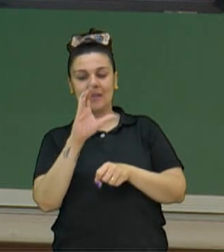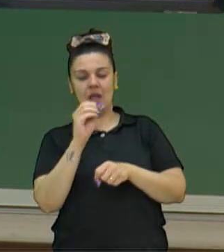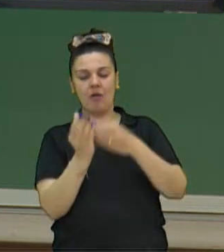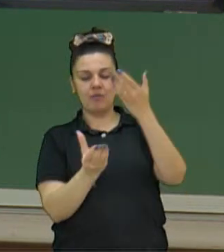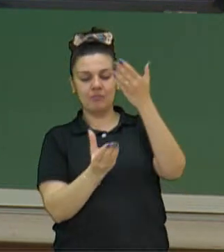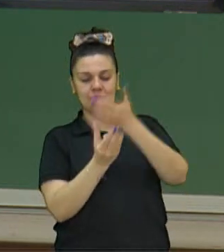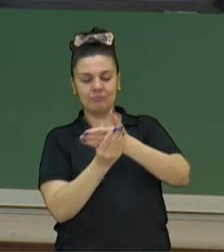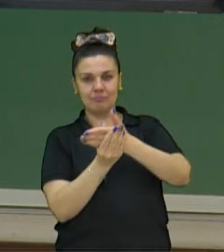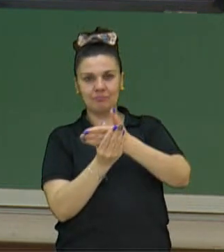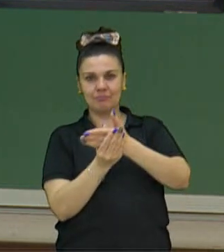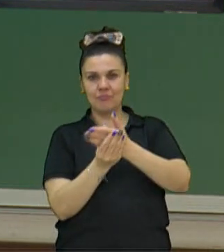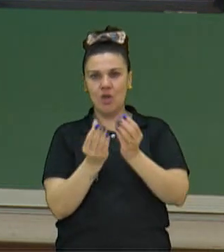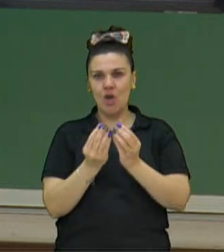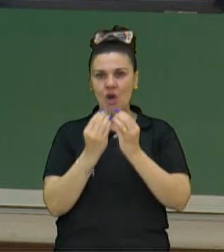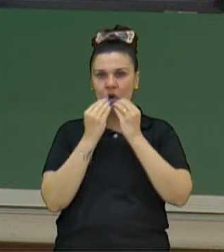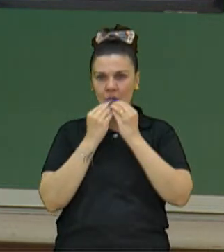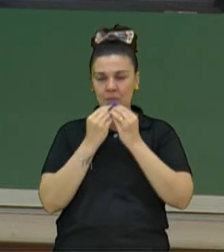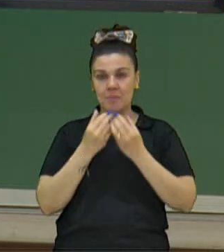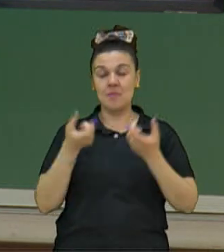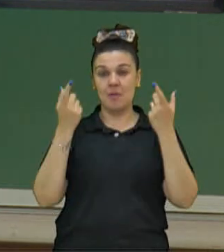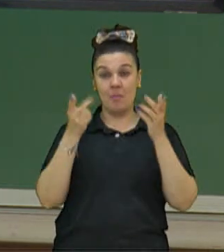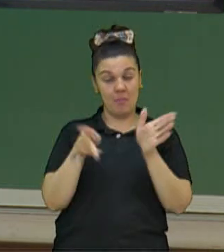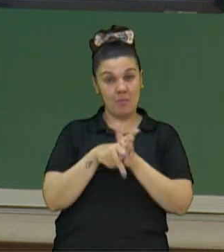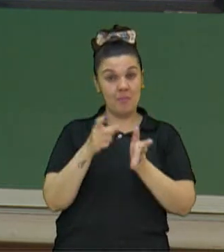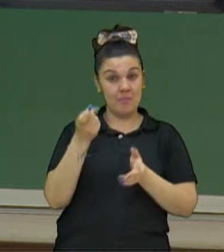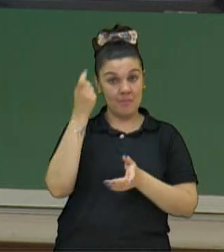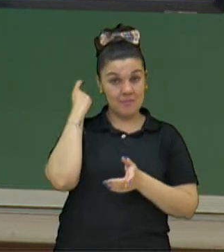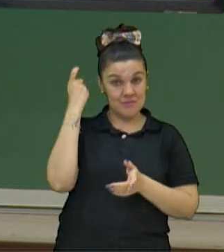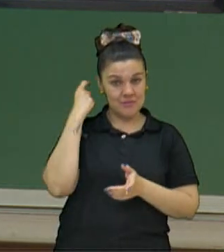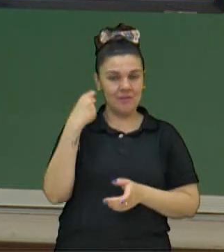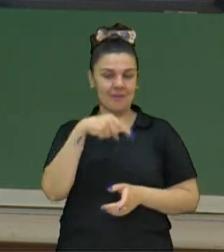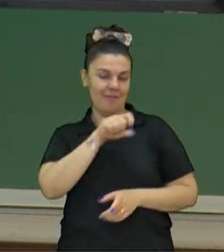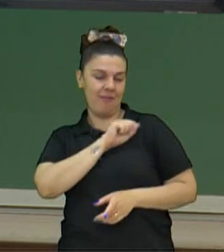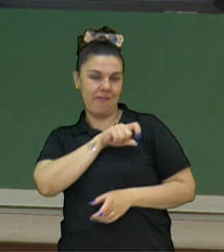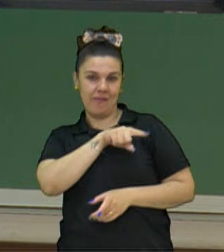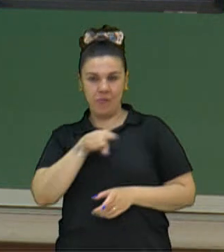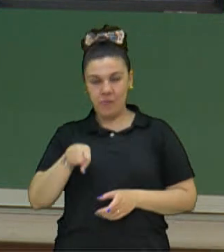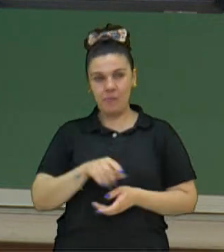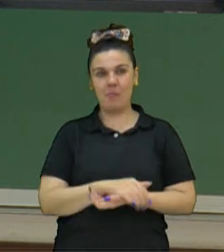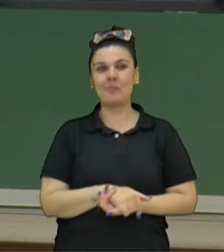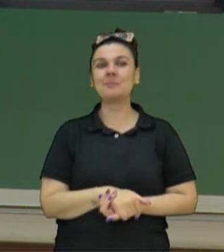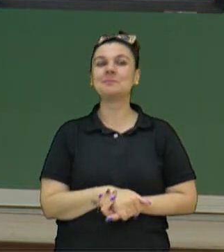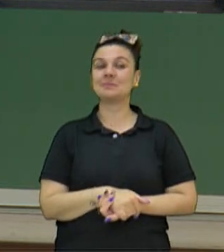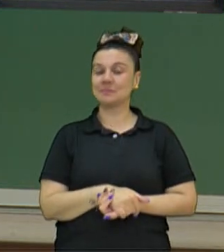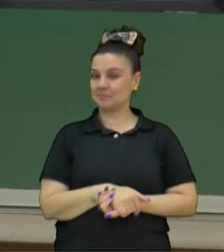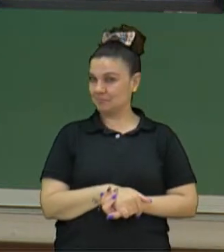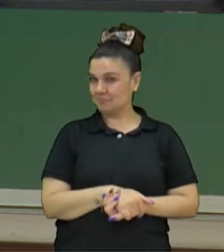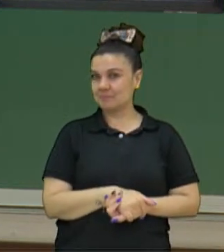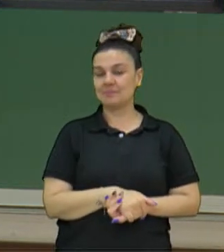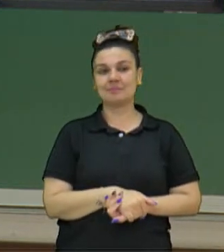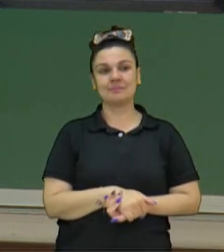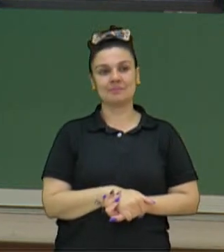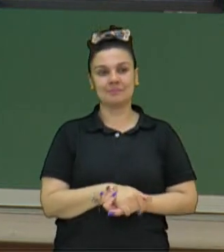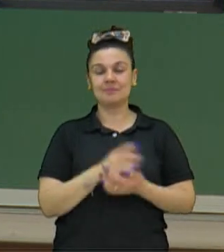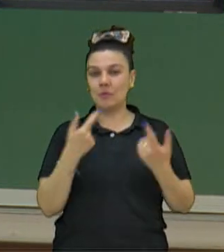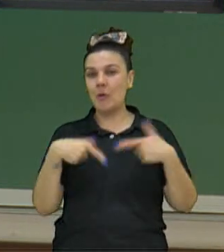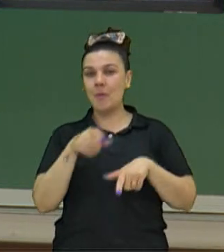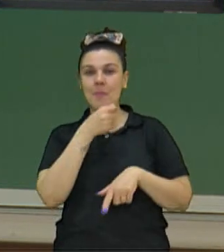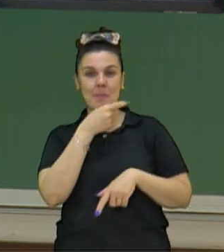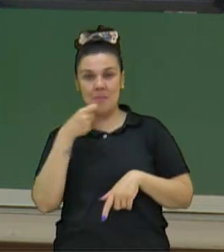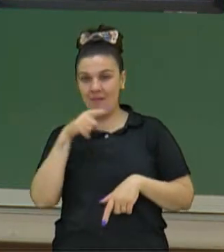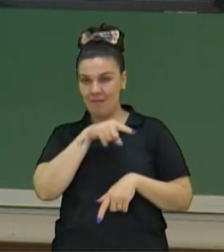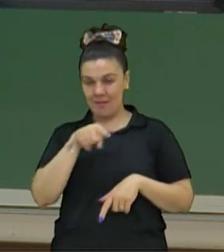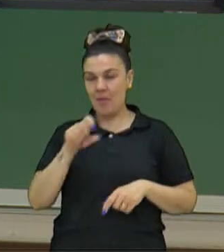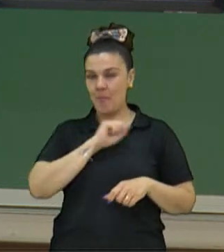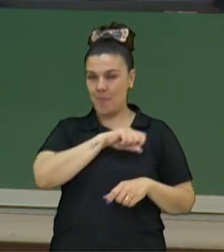Então, assim, não tem muito a ver com a reportagem. É uma brincadeirinha. Então, quer dizer que é alguma coisa que eles fazem, alguma coisa cômica, alguma coisa para